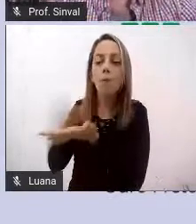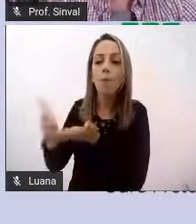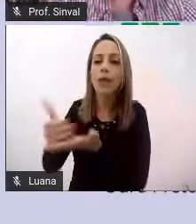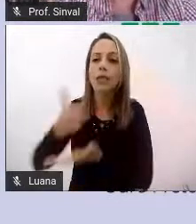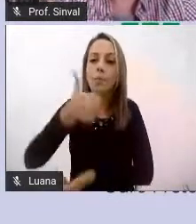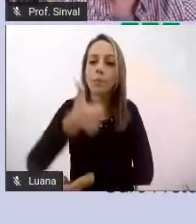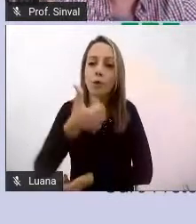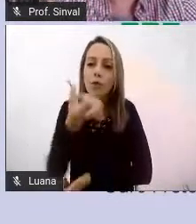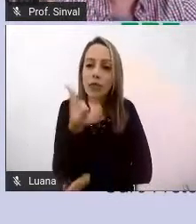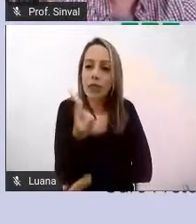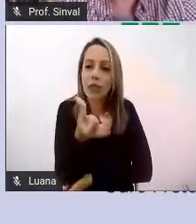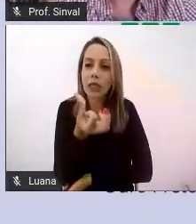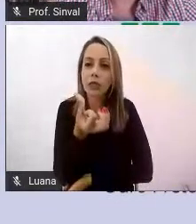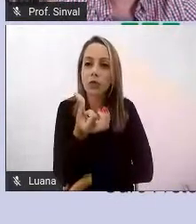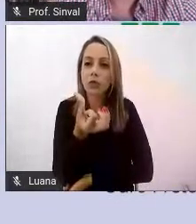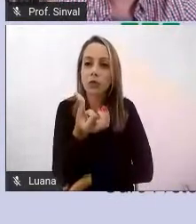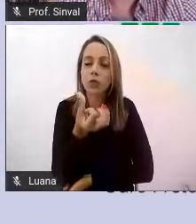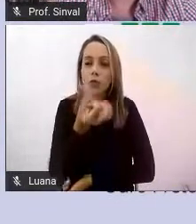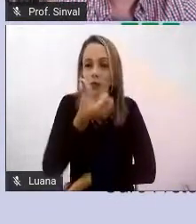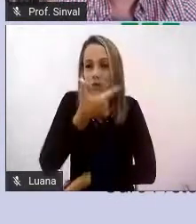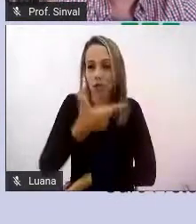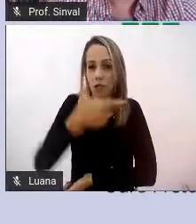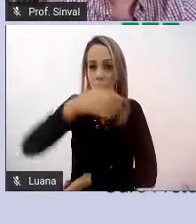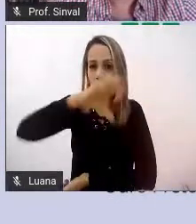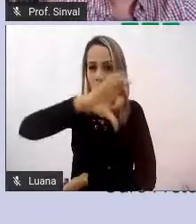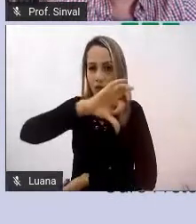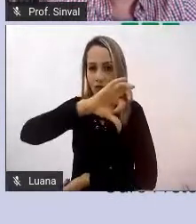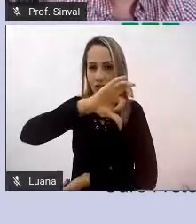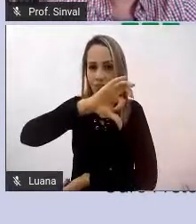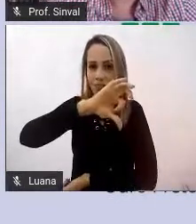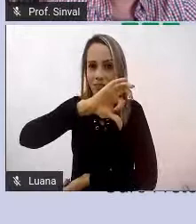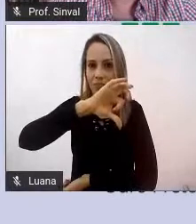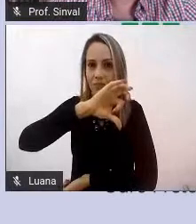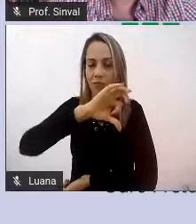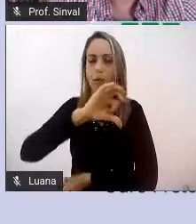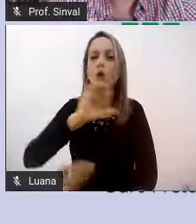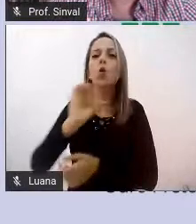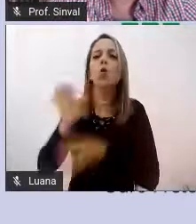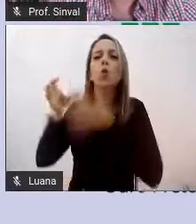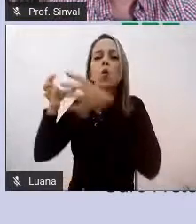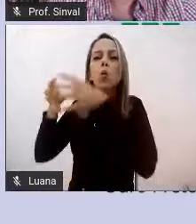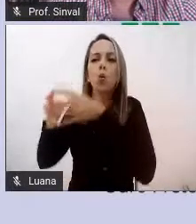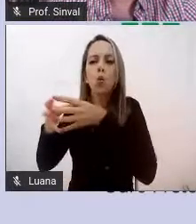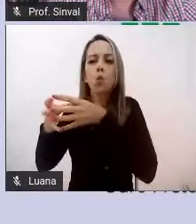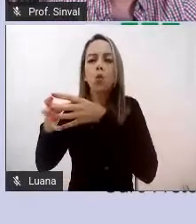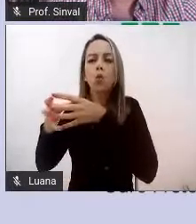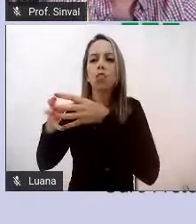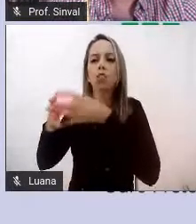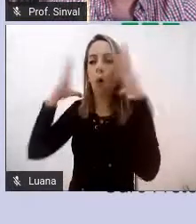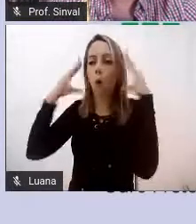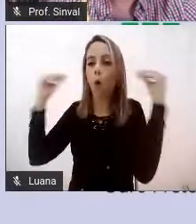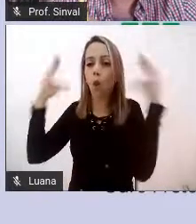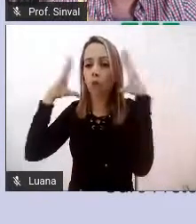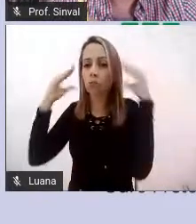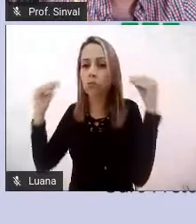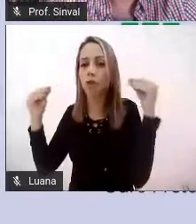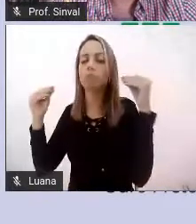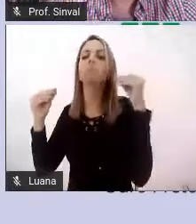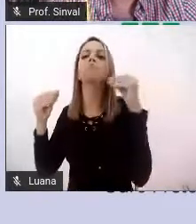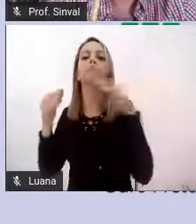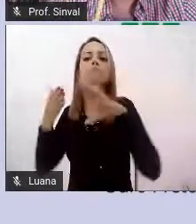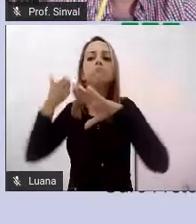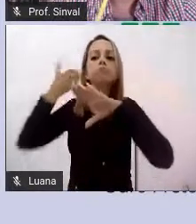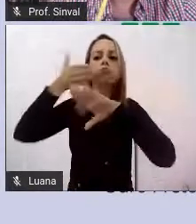1629, quando uma grande esquadra holandesa deixa a Europa e atravessa o Atlântico para vir em direção ao Brasil.